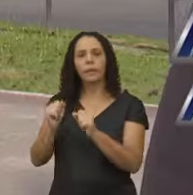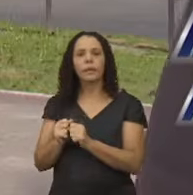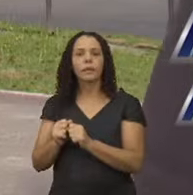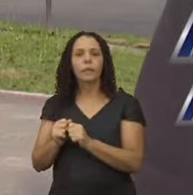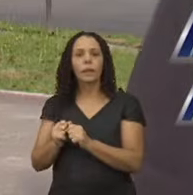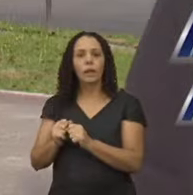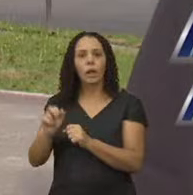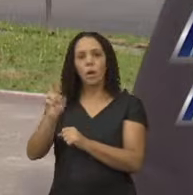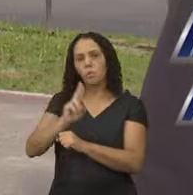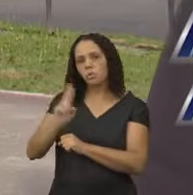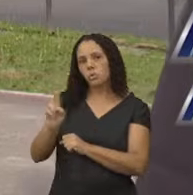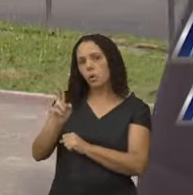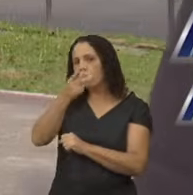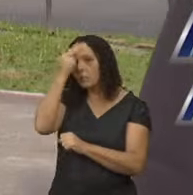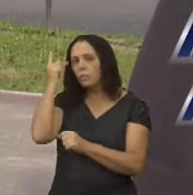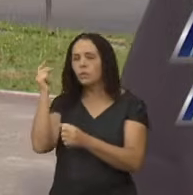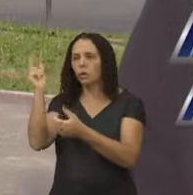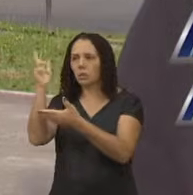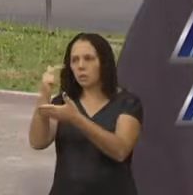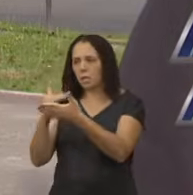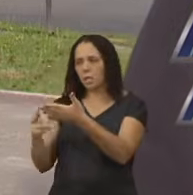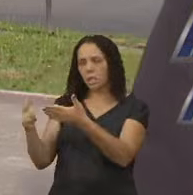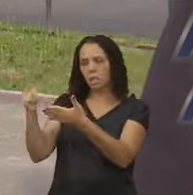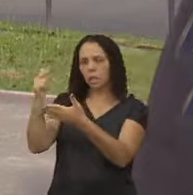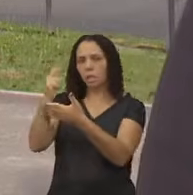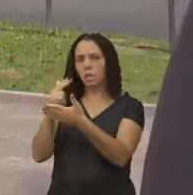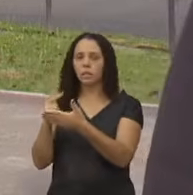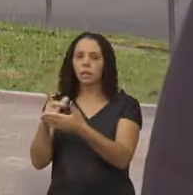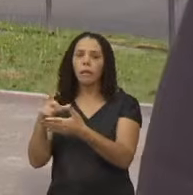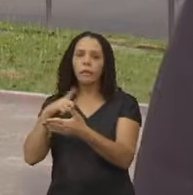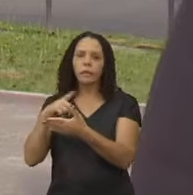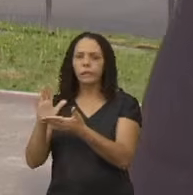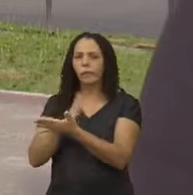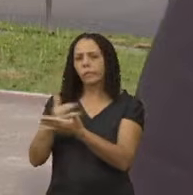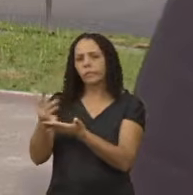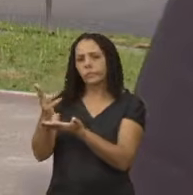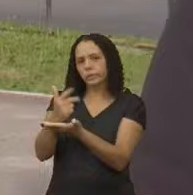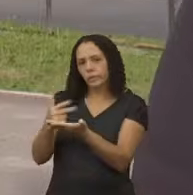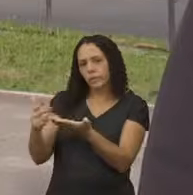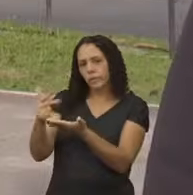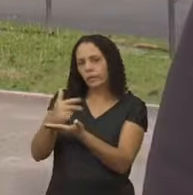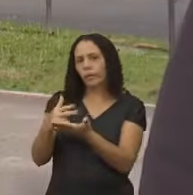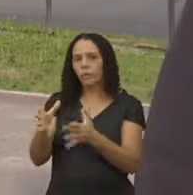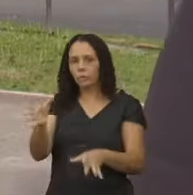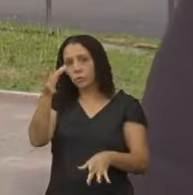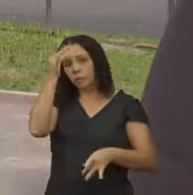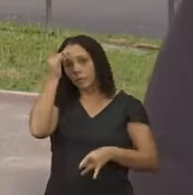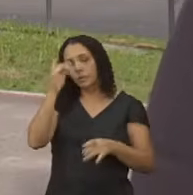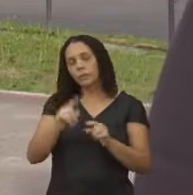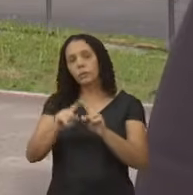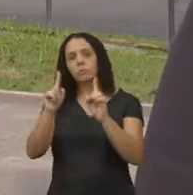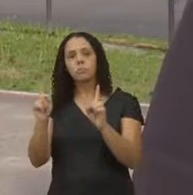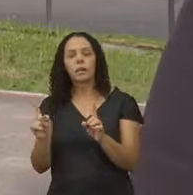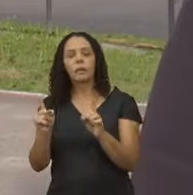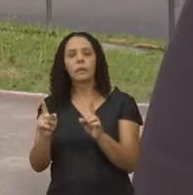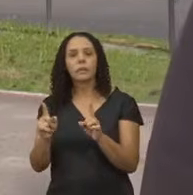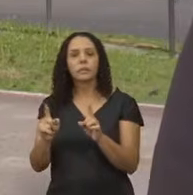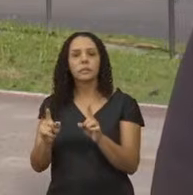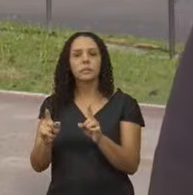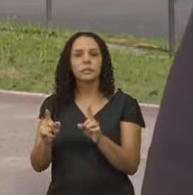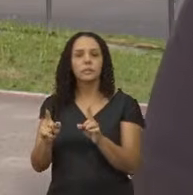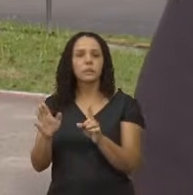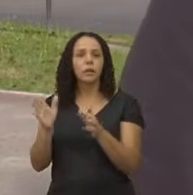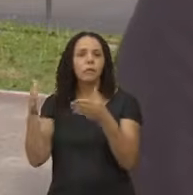o nome do grafiteiro, algo assim. Até entra algumas ilustrações, tipo personagens, mas ele é mais enraizado